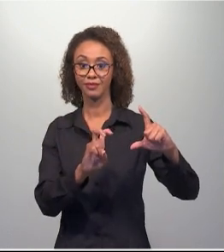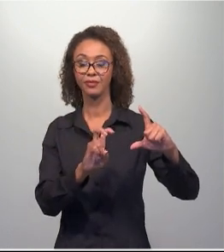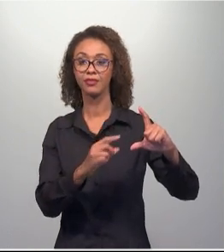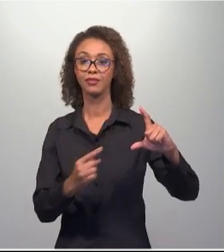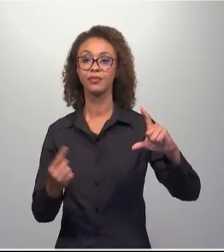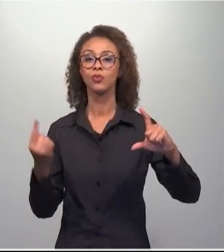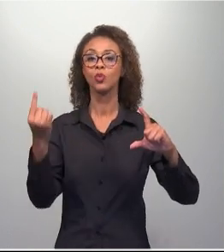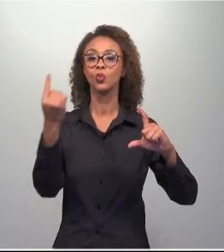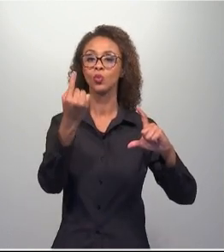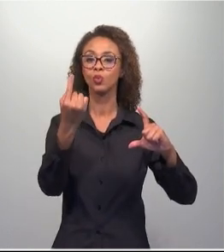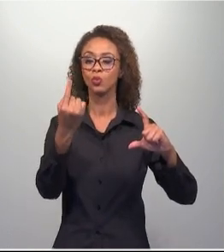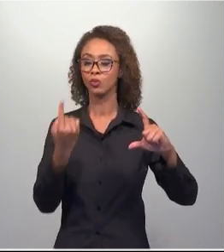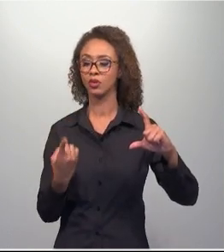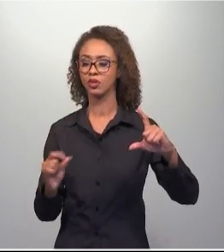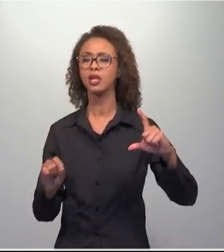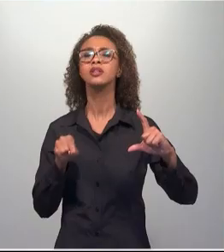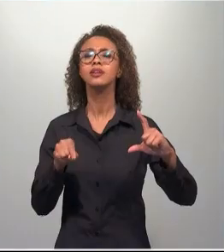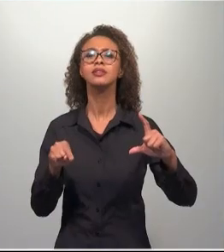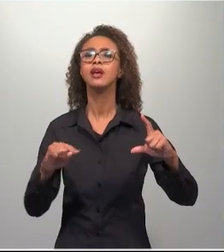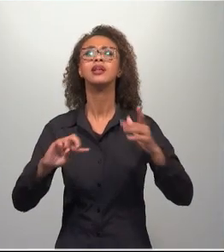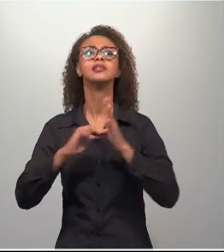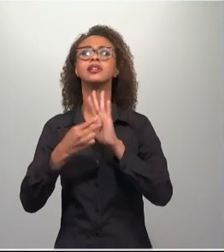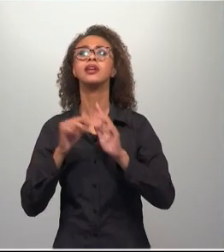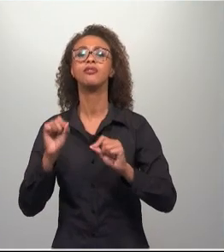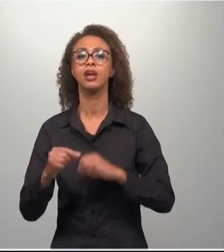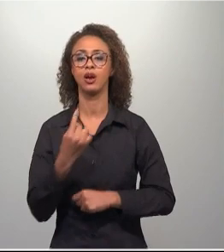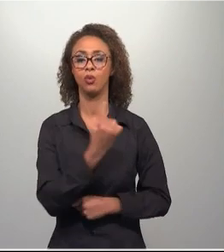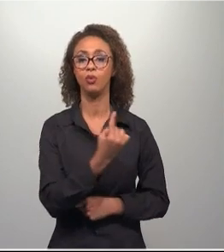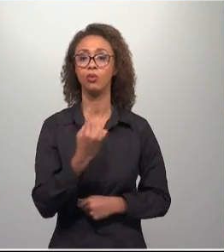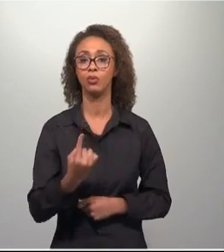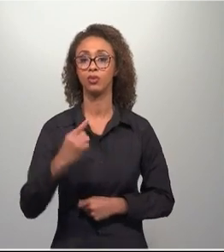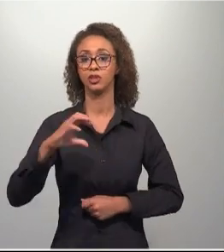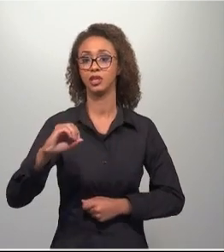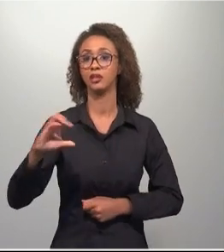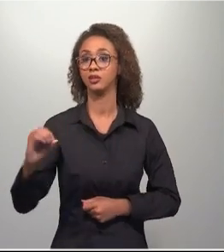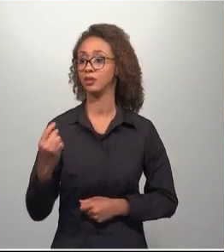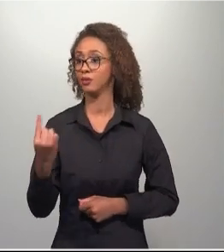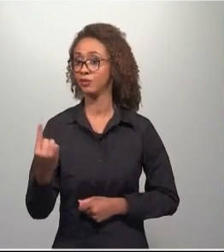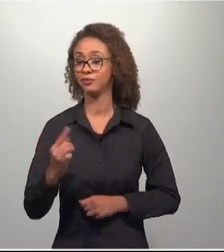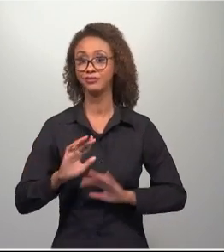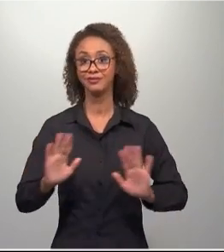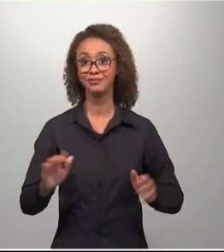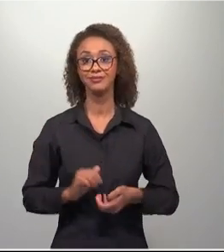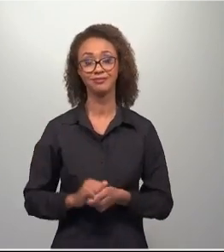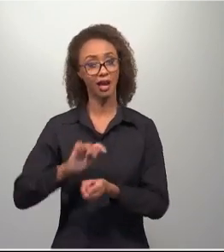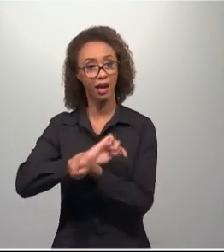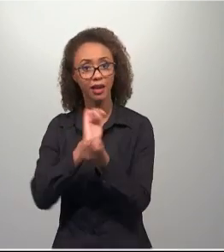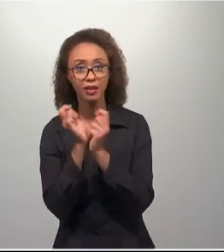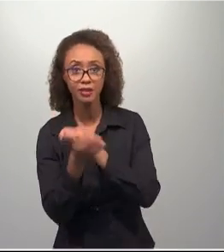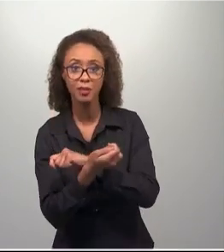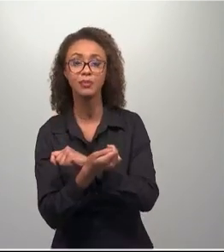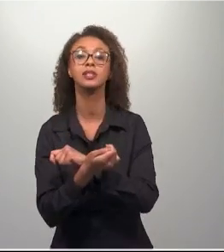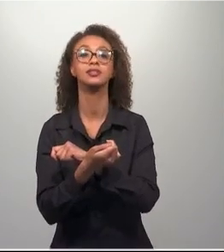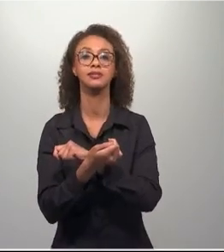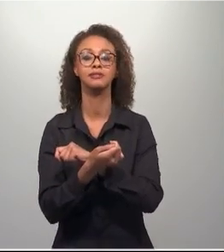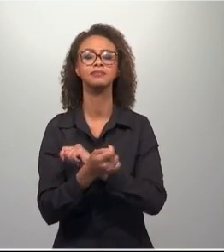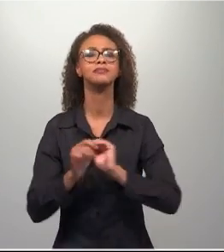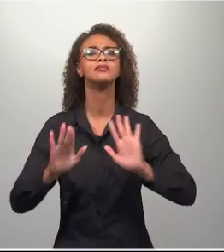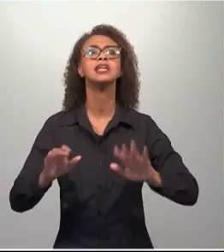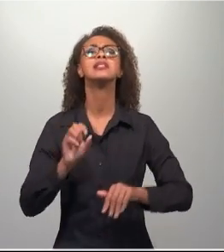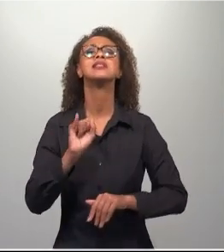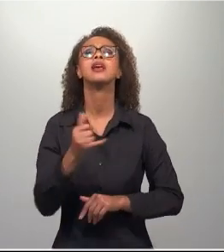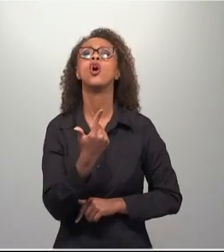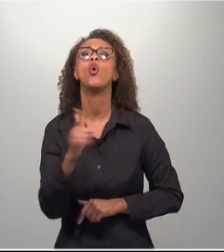em 0 01 e assim eu faço a transformação de binário para desse mal e se eu tiver outras